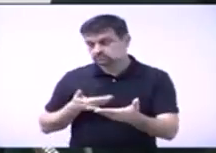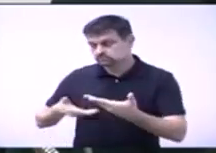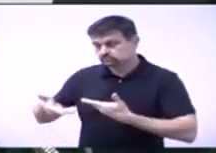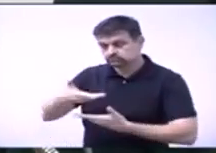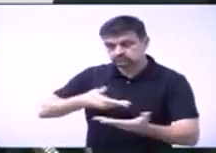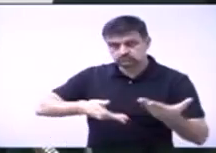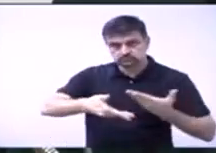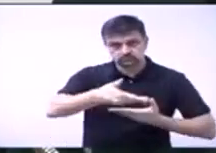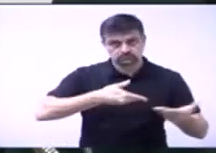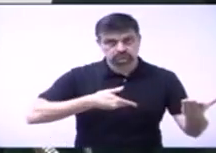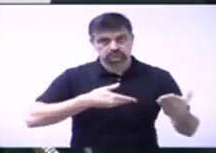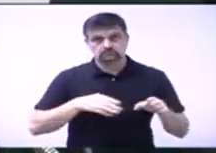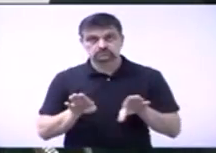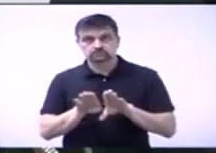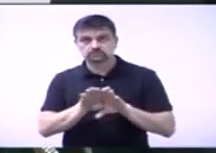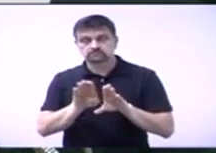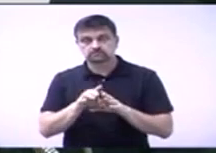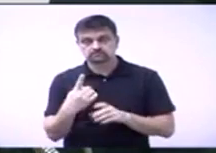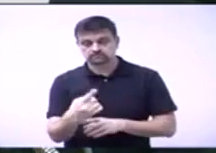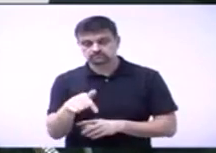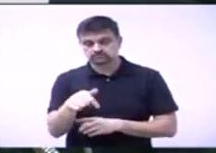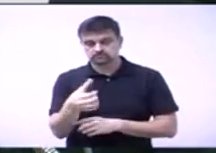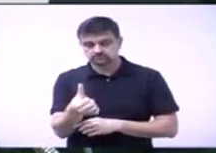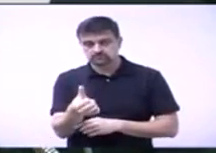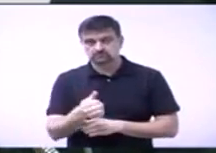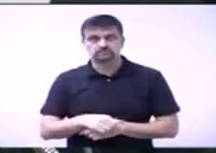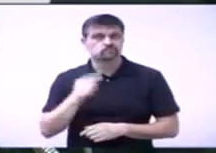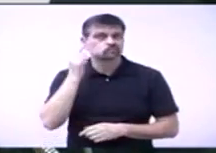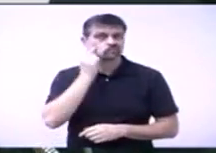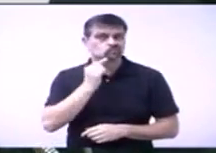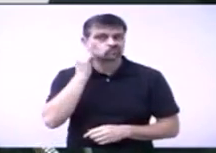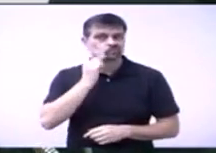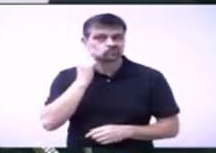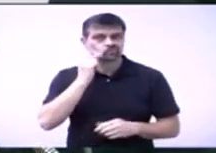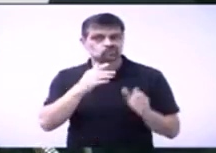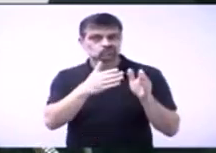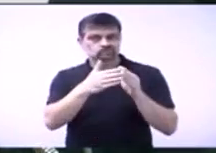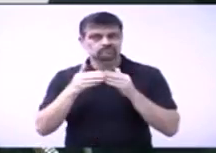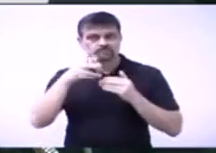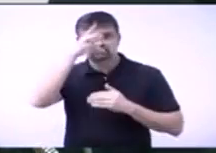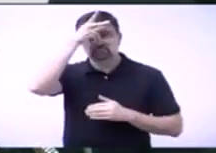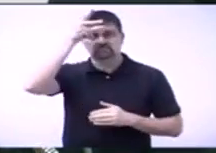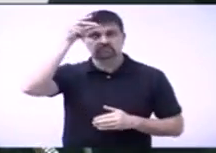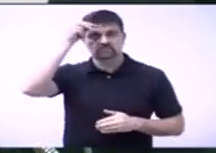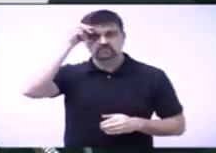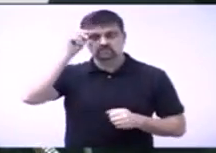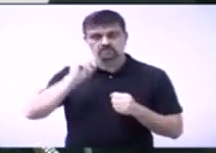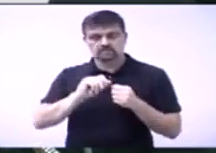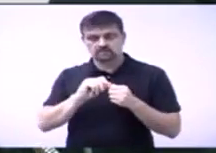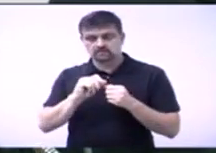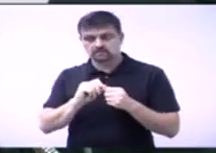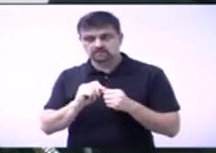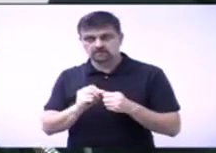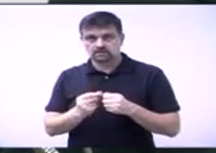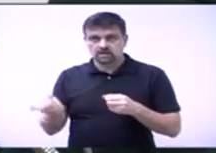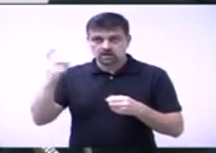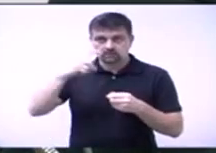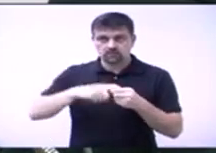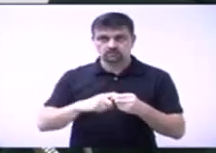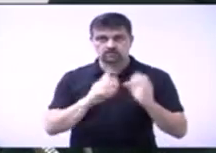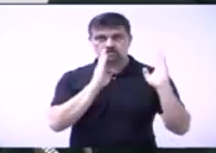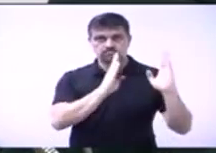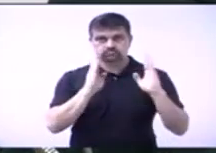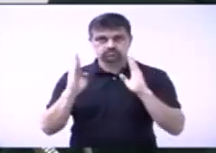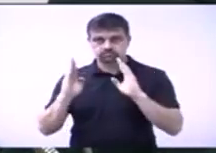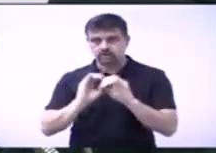Compartilhada. 176, do vereador Duca Zelato, solicita ao Executivo a reativação da biblioteca